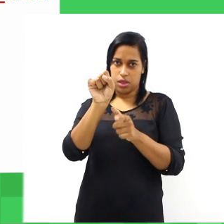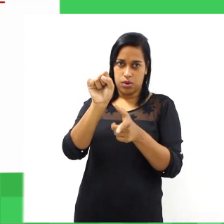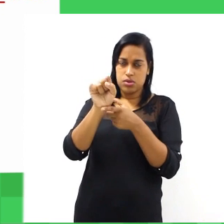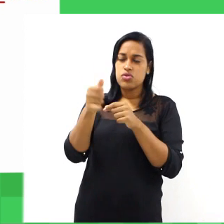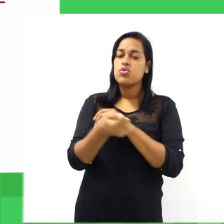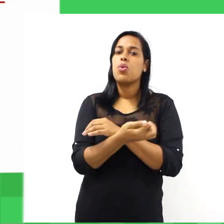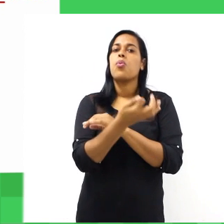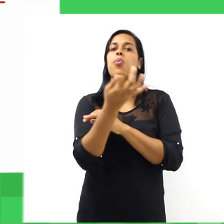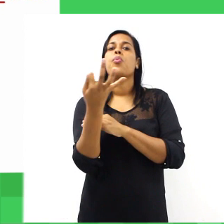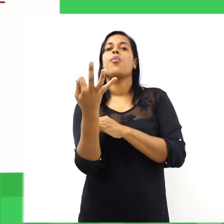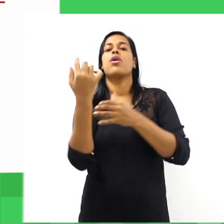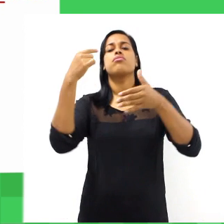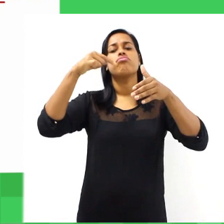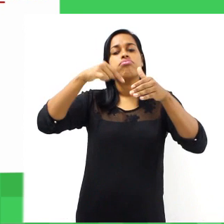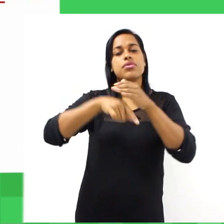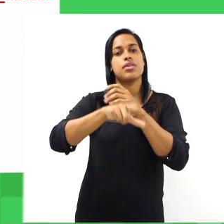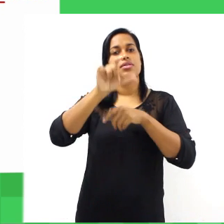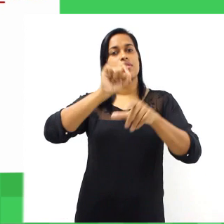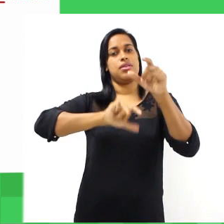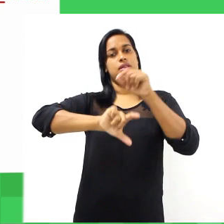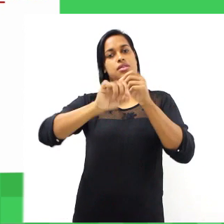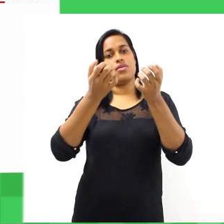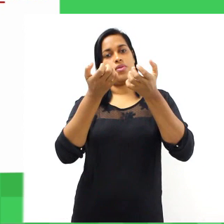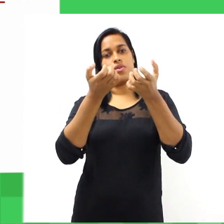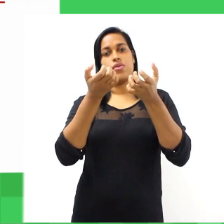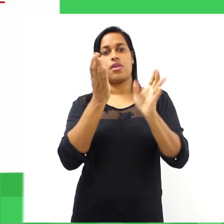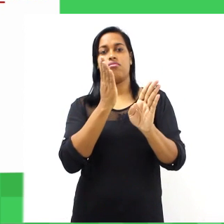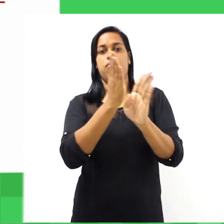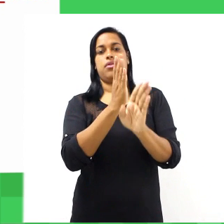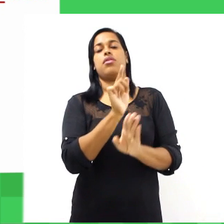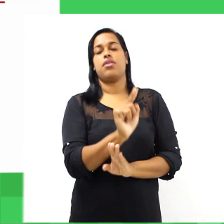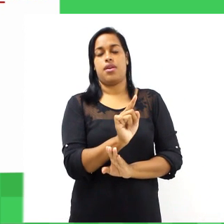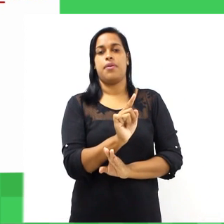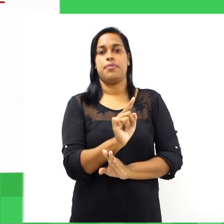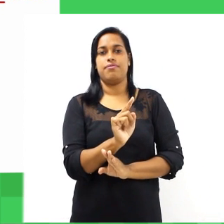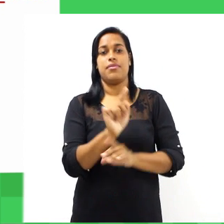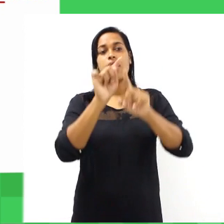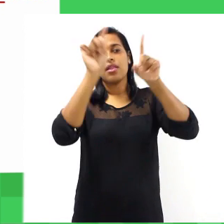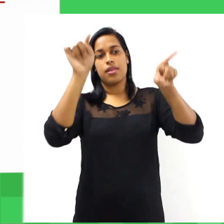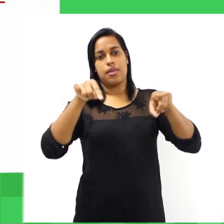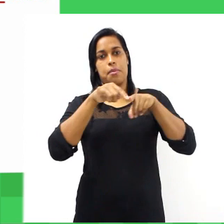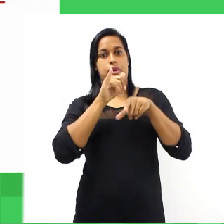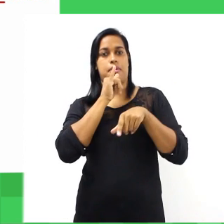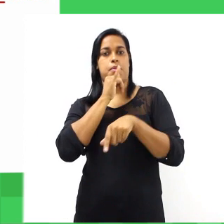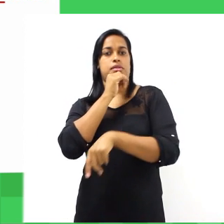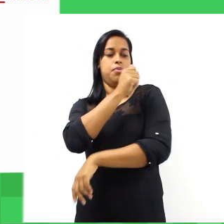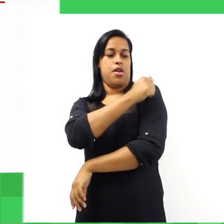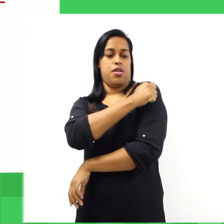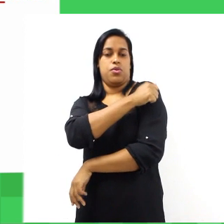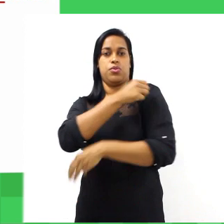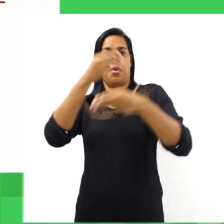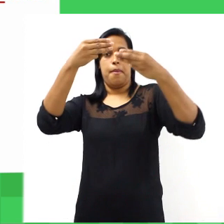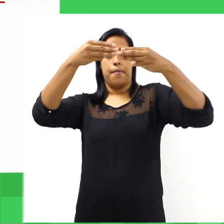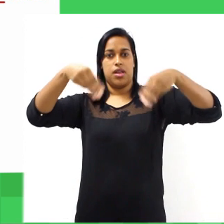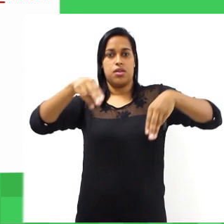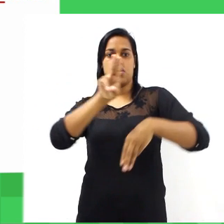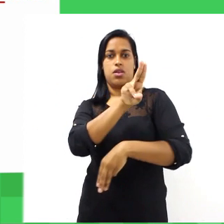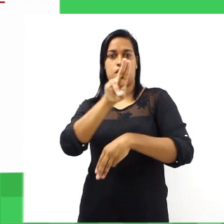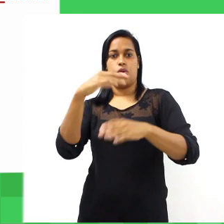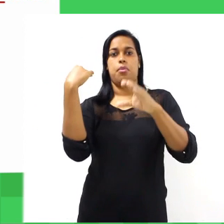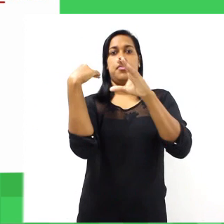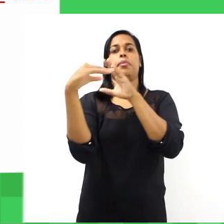quais são os filtros que você quer aplicar. Okay? Então, no caso da tabela alunos, onde tem matrícula, nome e